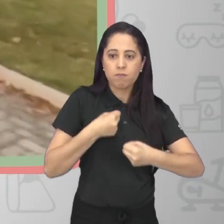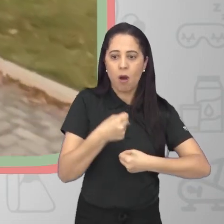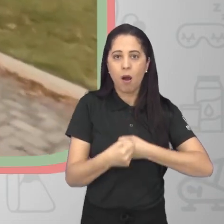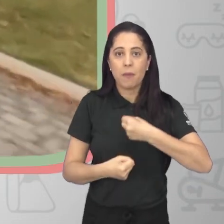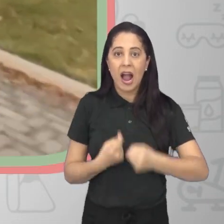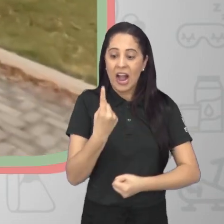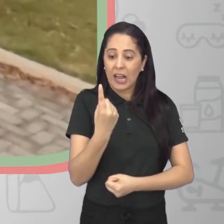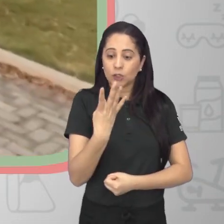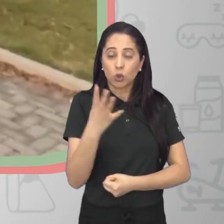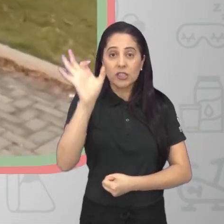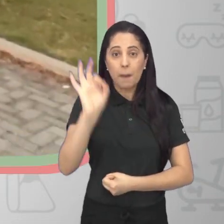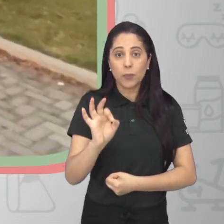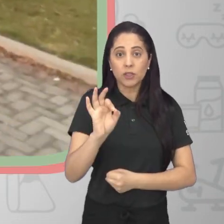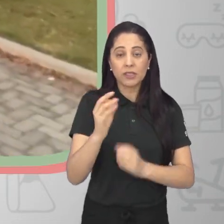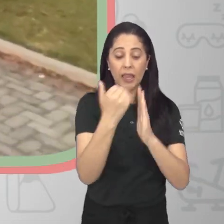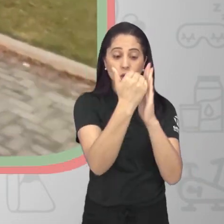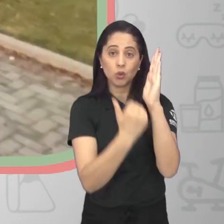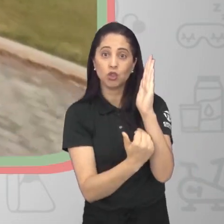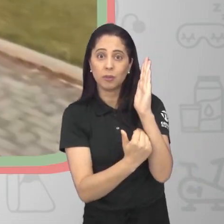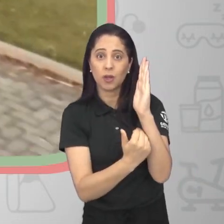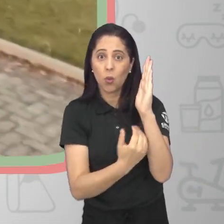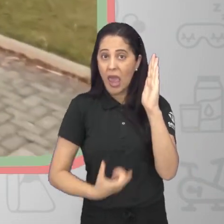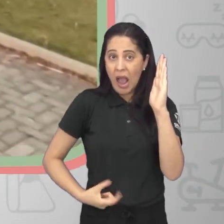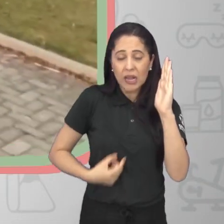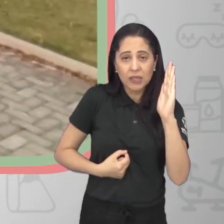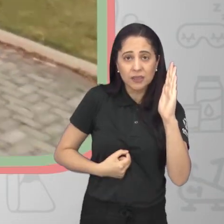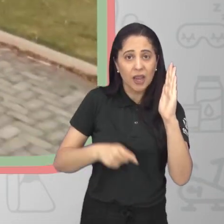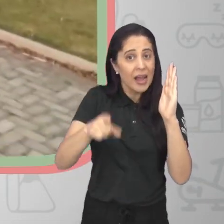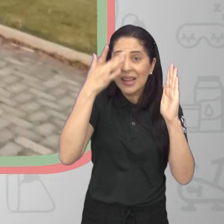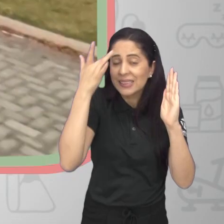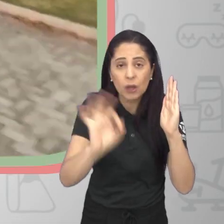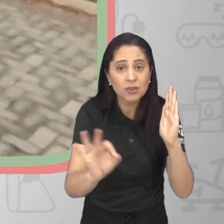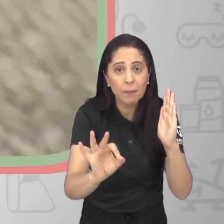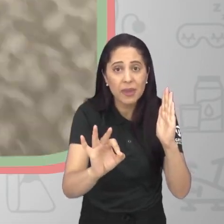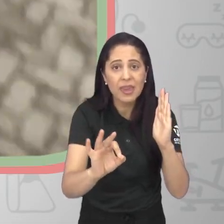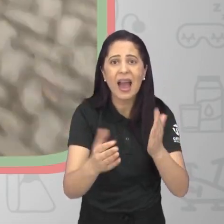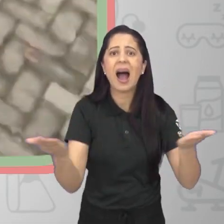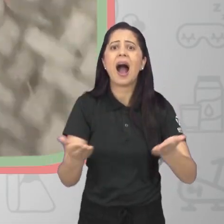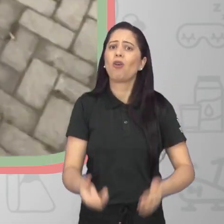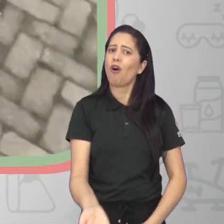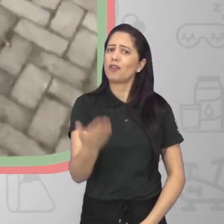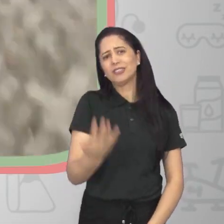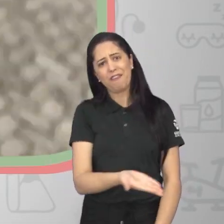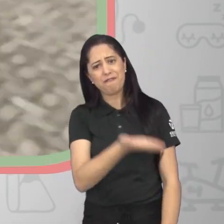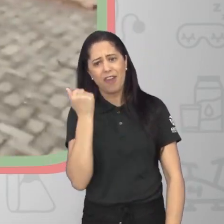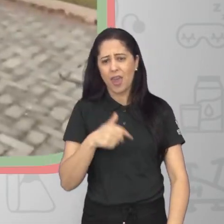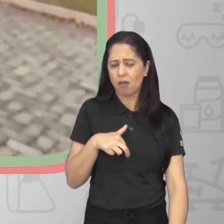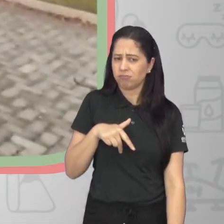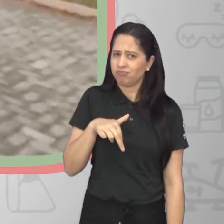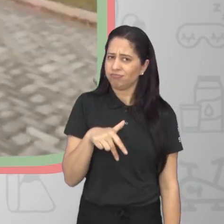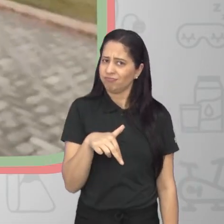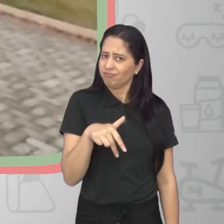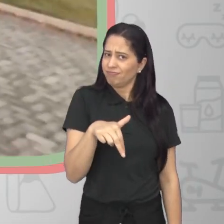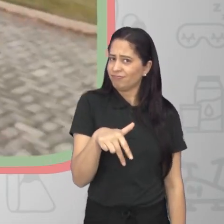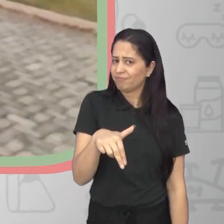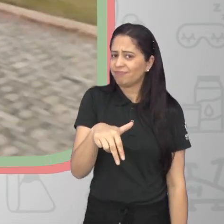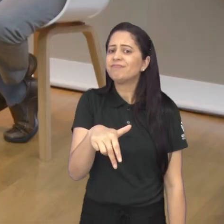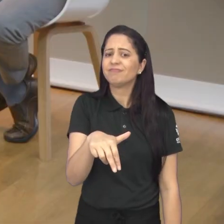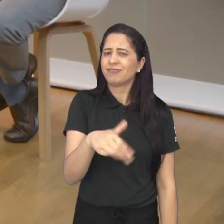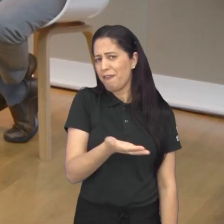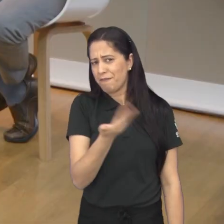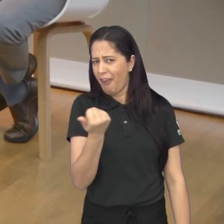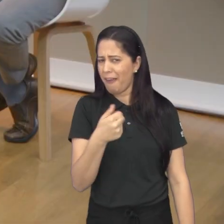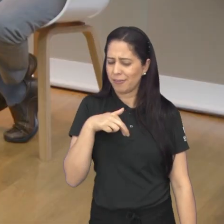índice de câncer do intestino? Não sabia? Coloque uma roupa confortável e bora caminhar, ó, igual eu aqui.